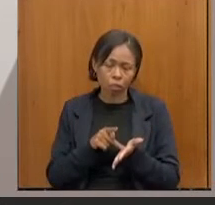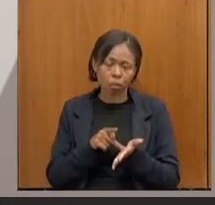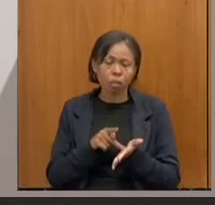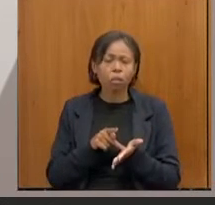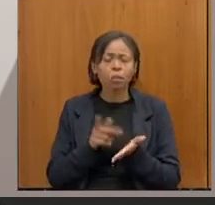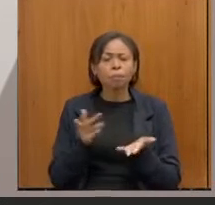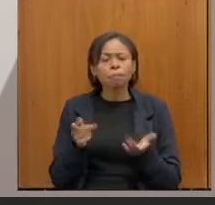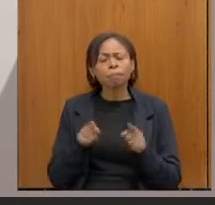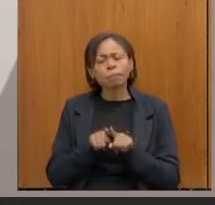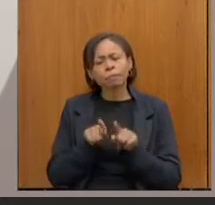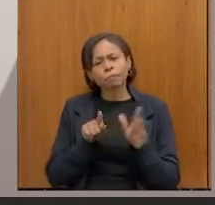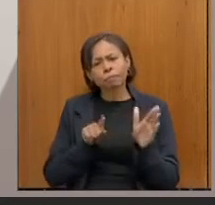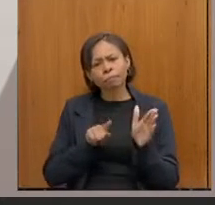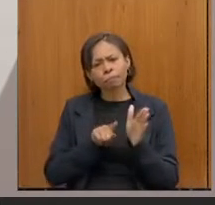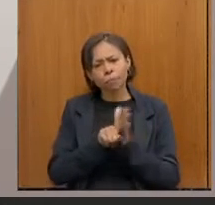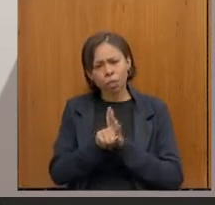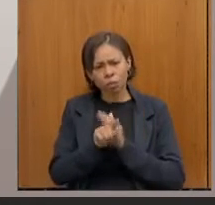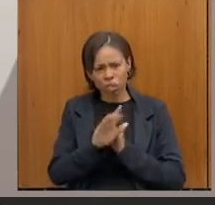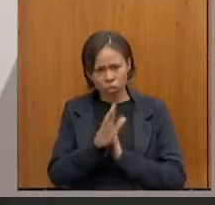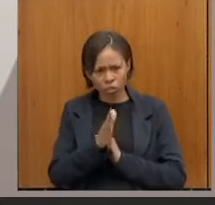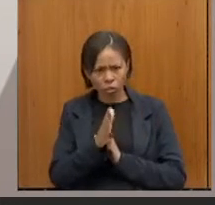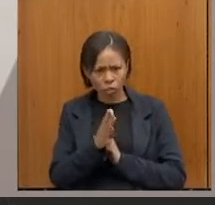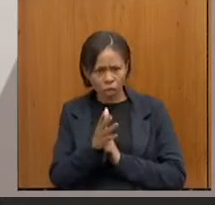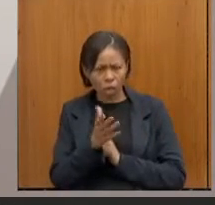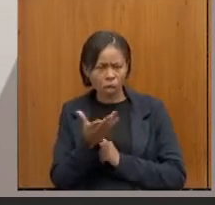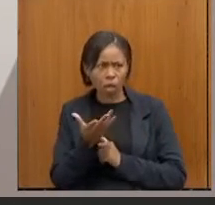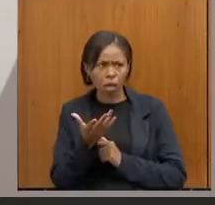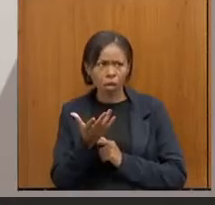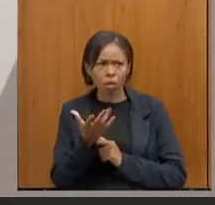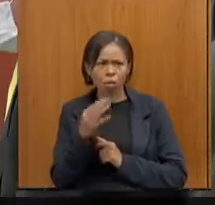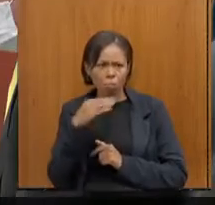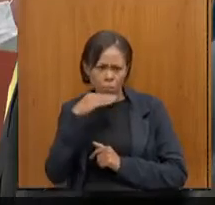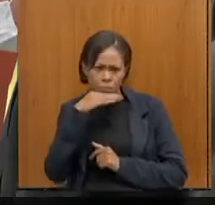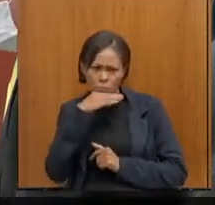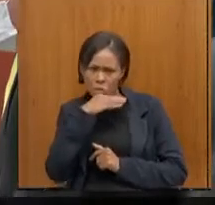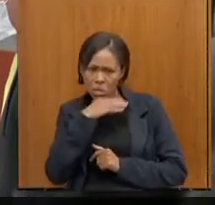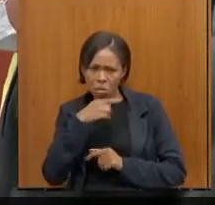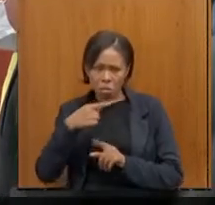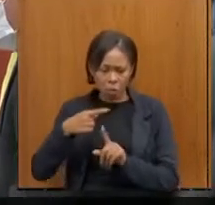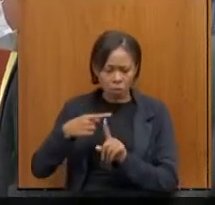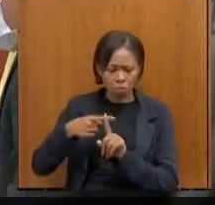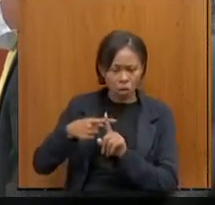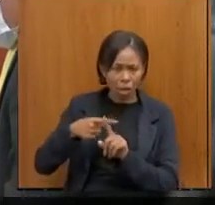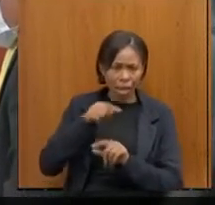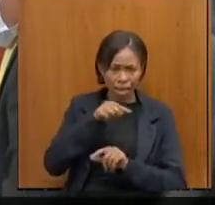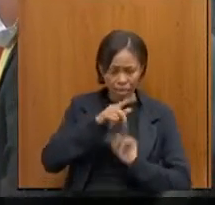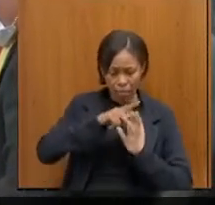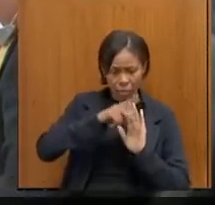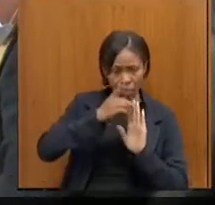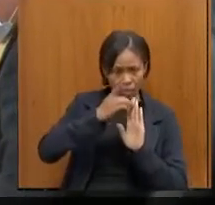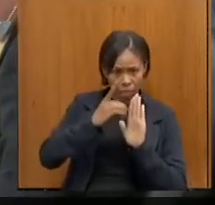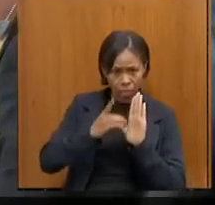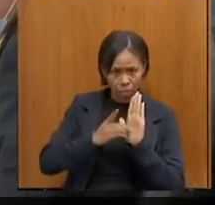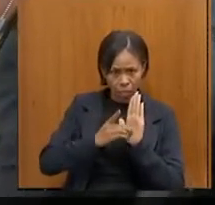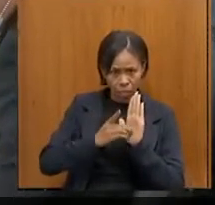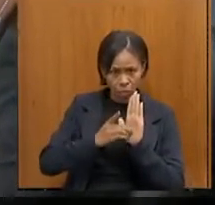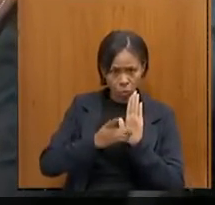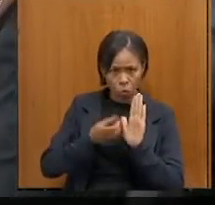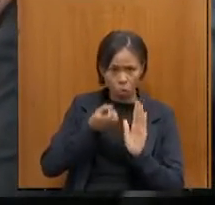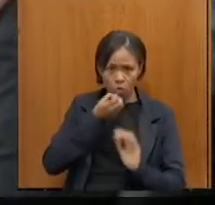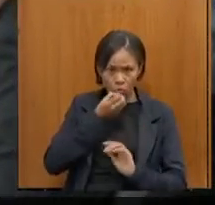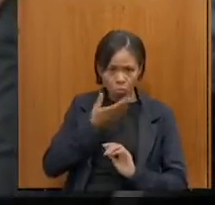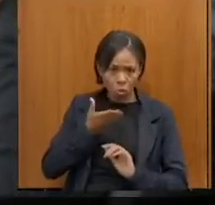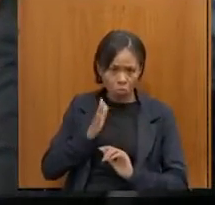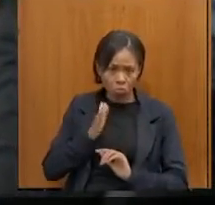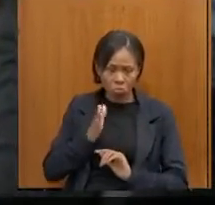saber se você já sentir algum efeito benéfico esse decreto de como algumas empresas vêm trabalhando em TV e